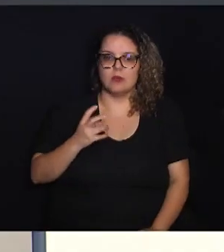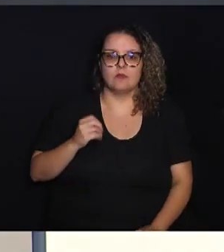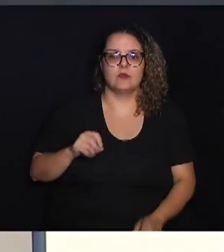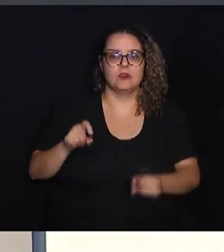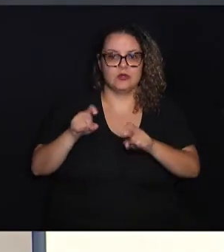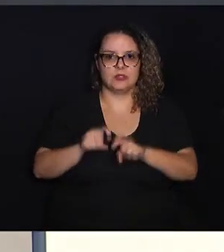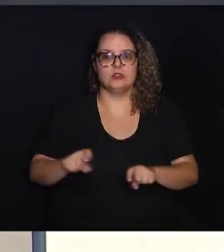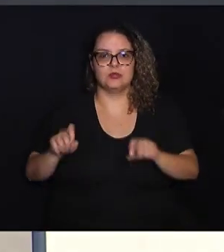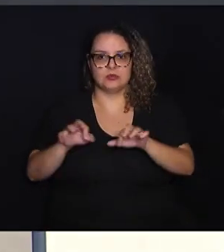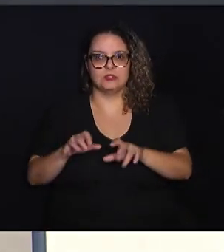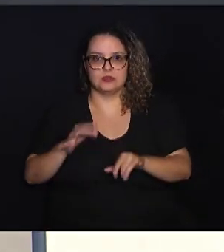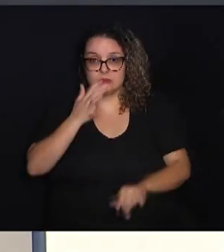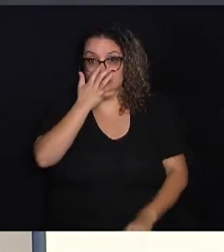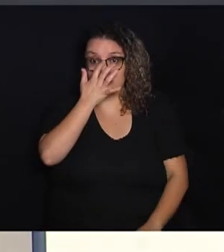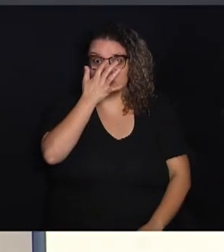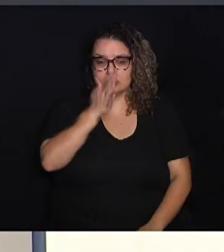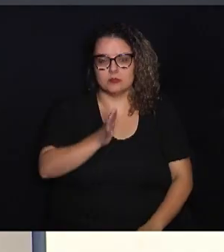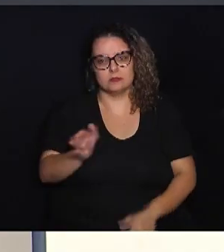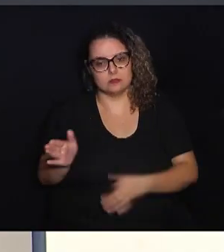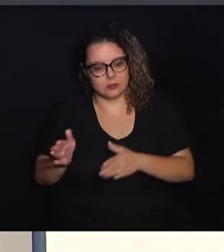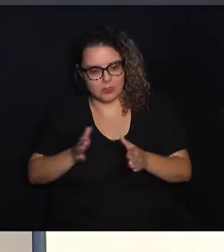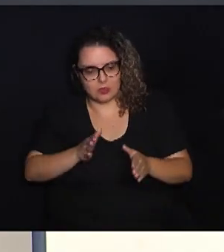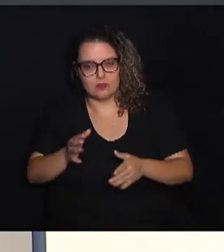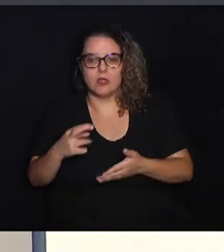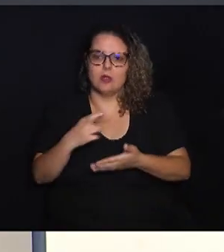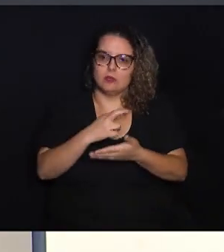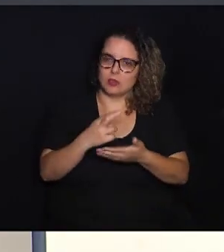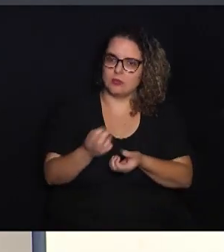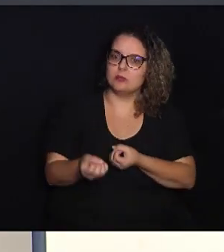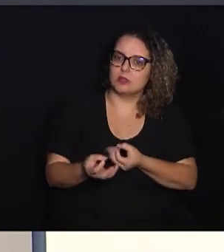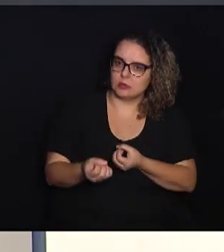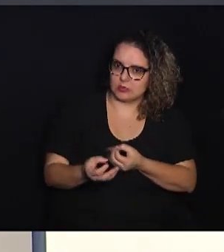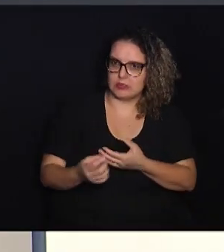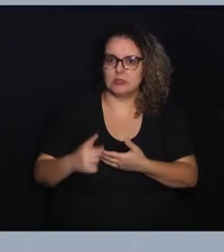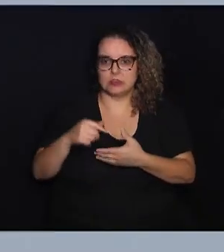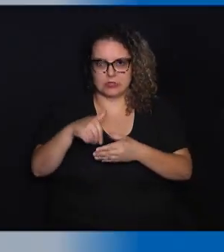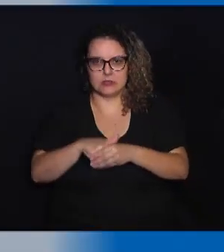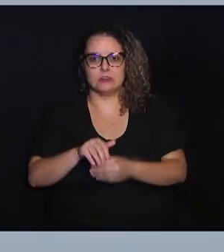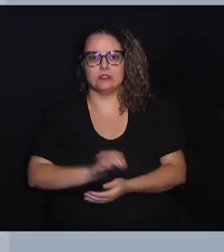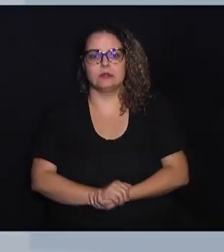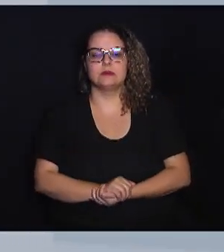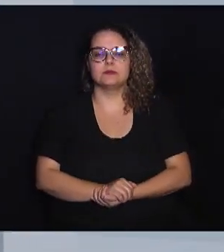computadores direcionados para a apuração de dados das eleições.